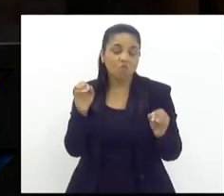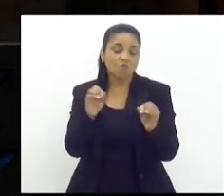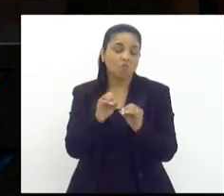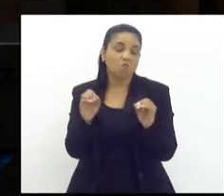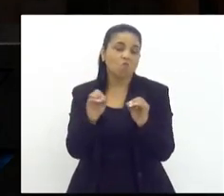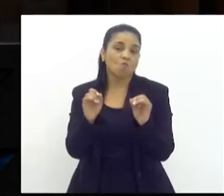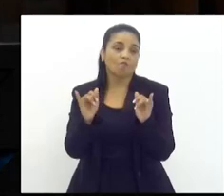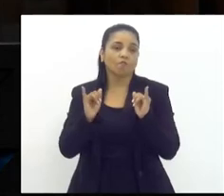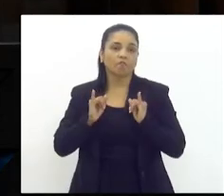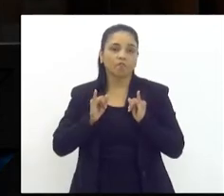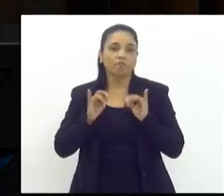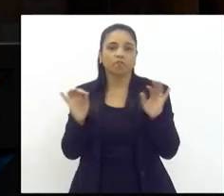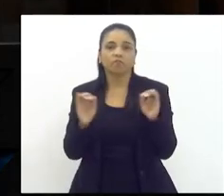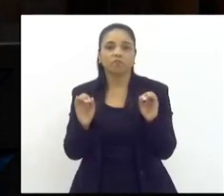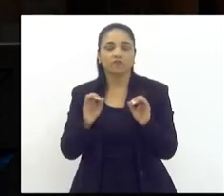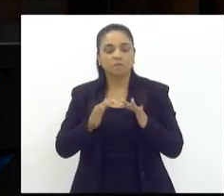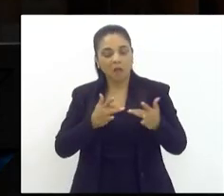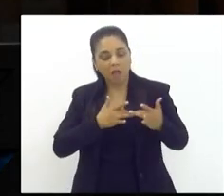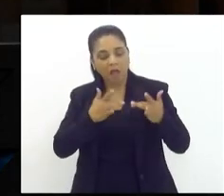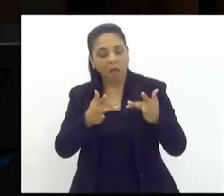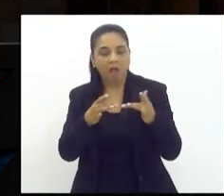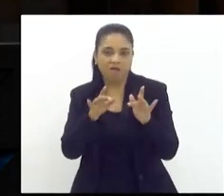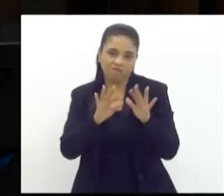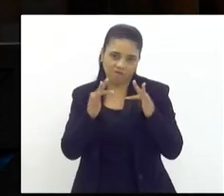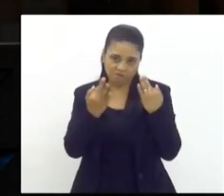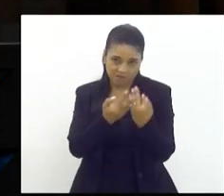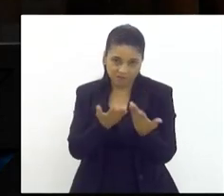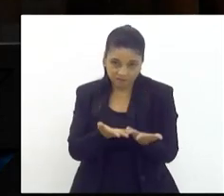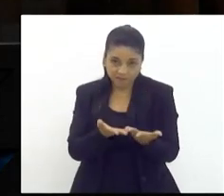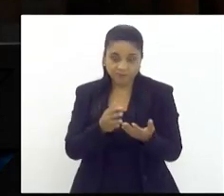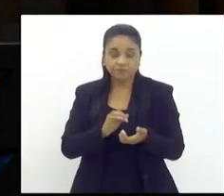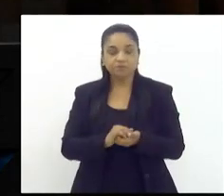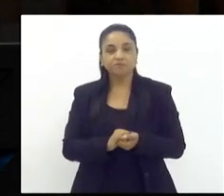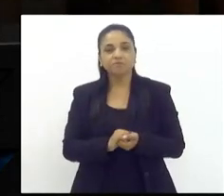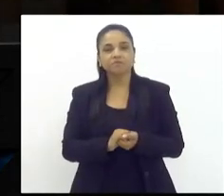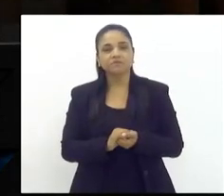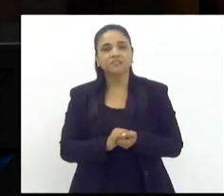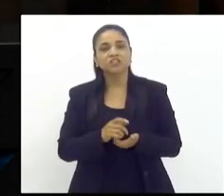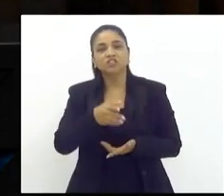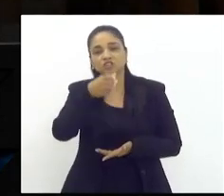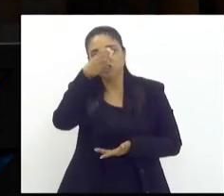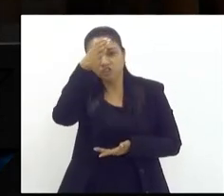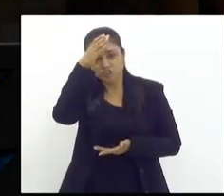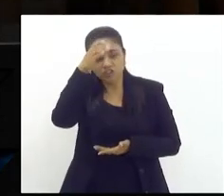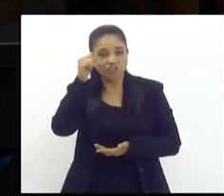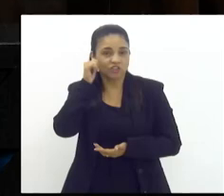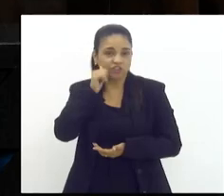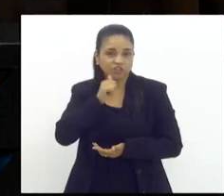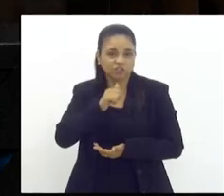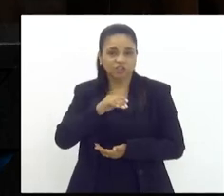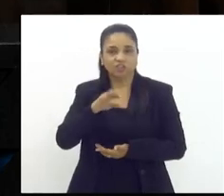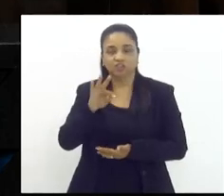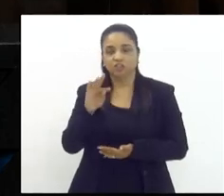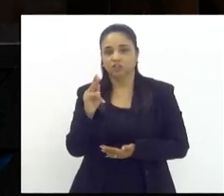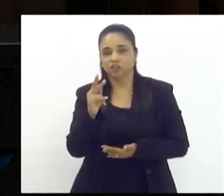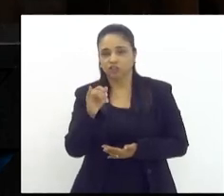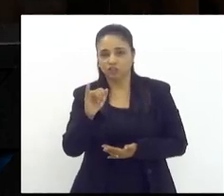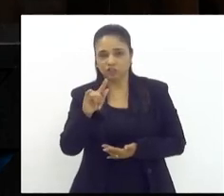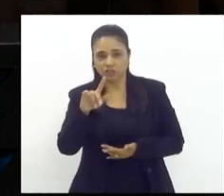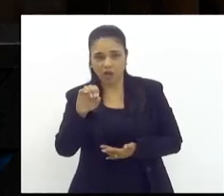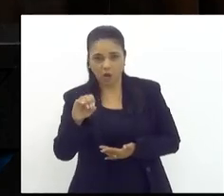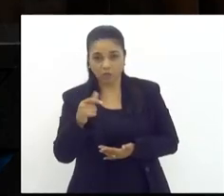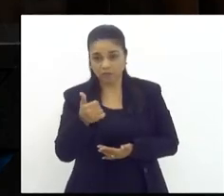se solidarizar com essas famílias e diz a tia de Tiago Menezes de 13 anos